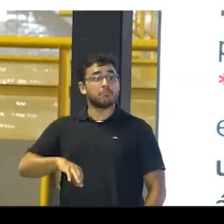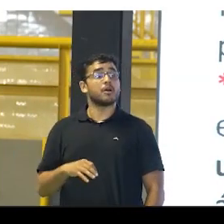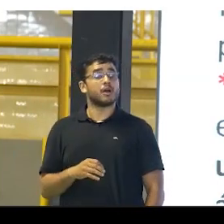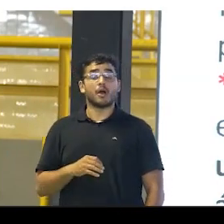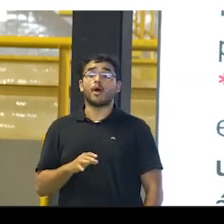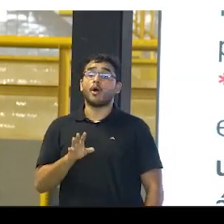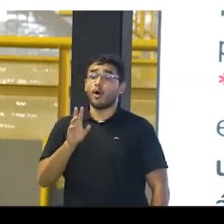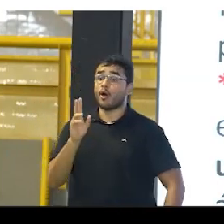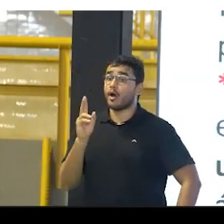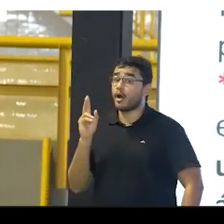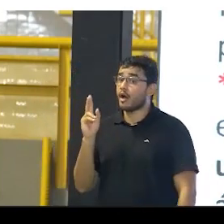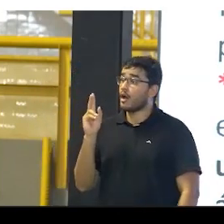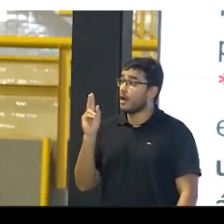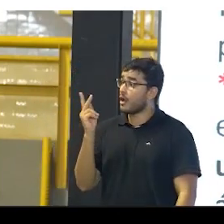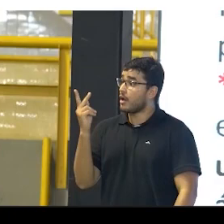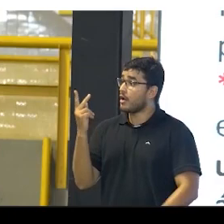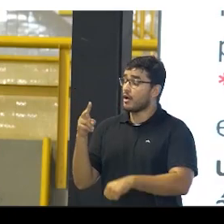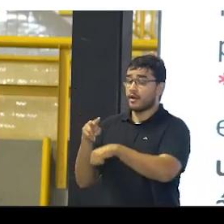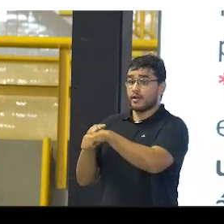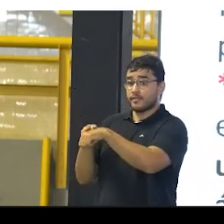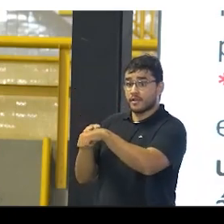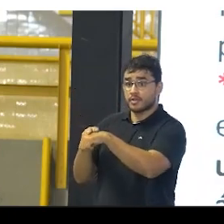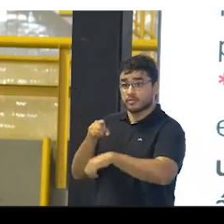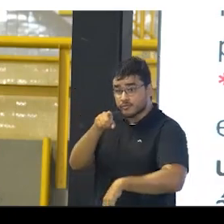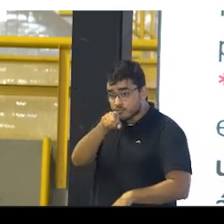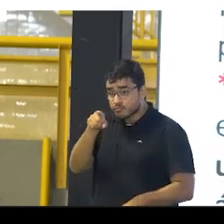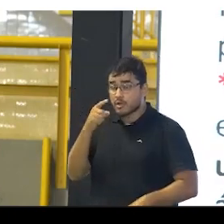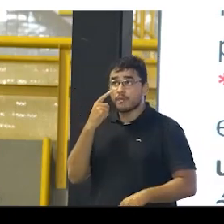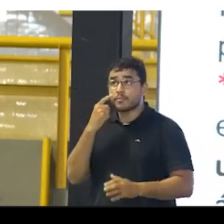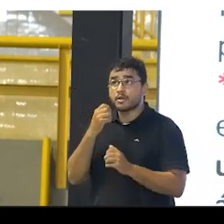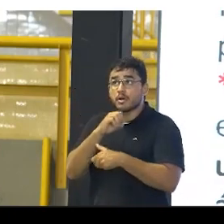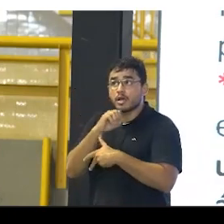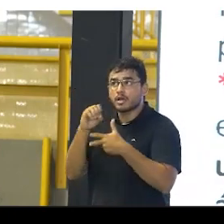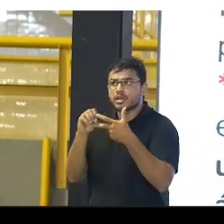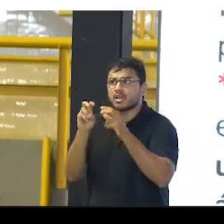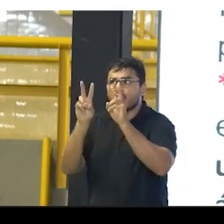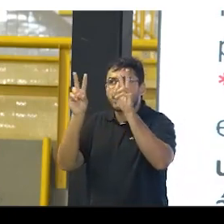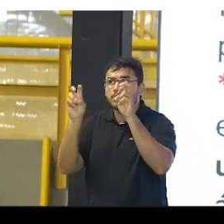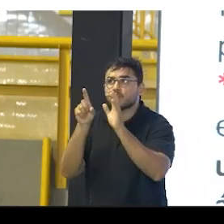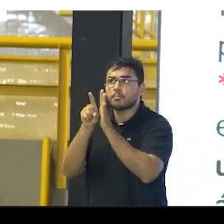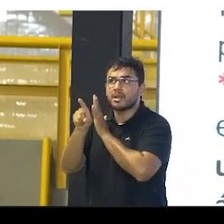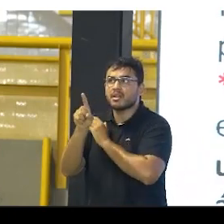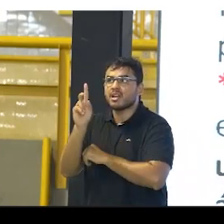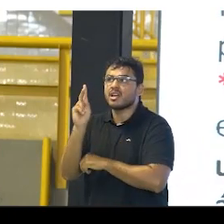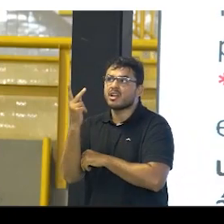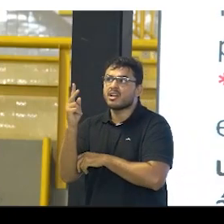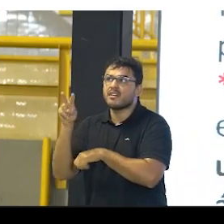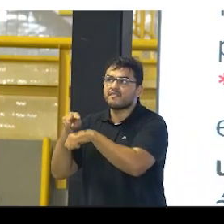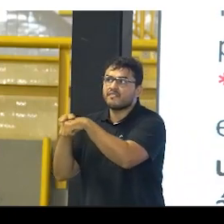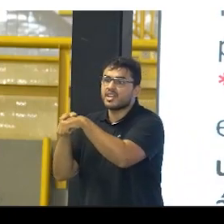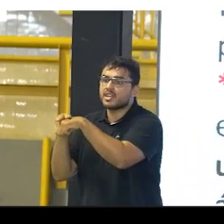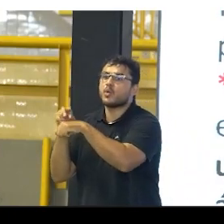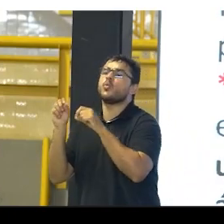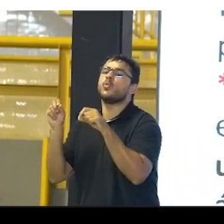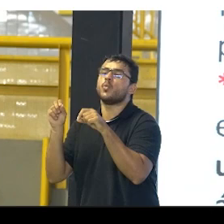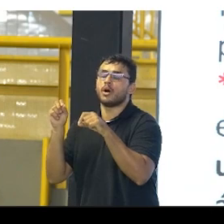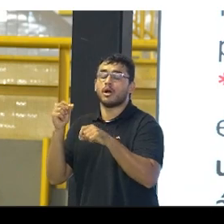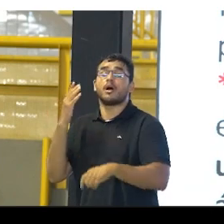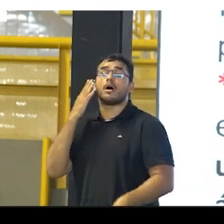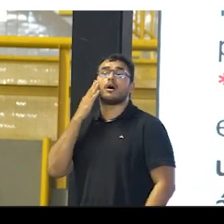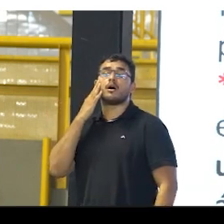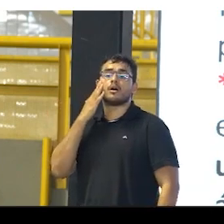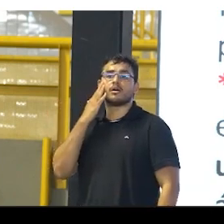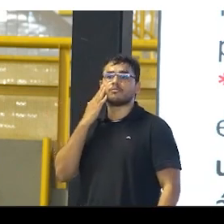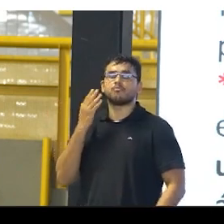gente não pode ser surpreendido na hora de uma prova, certo? Como quebrar